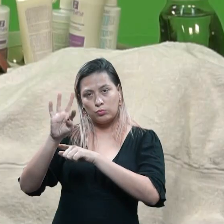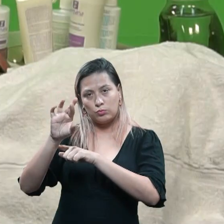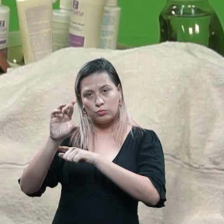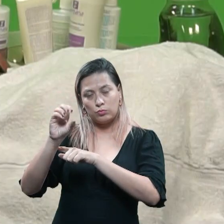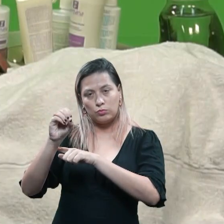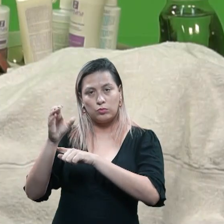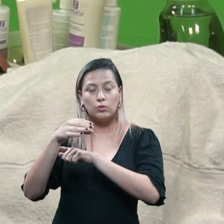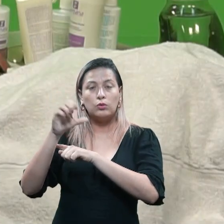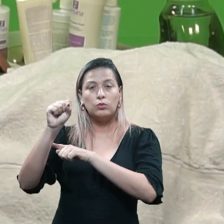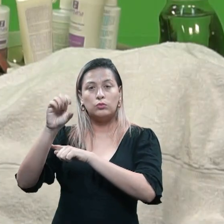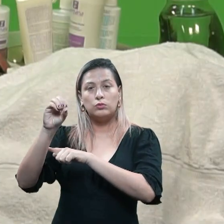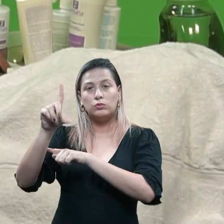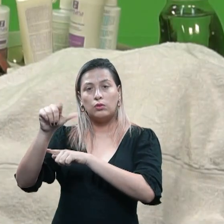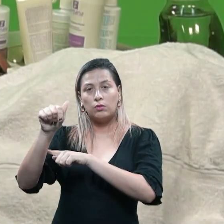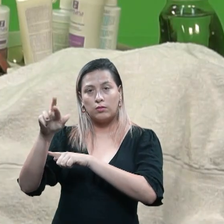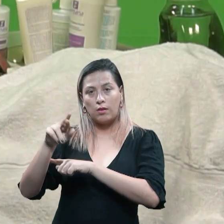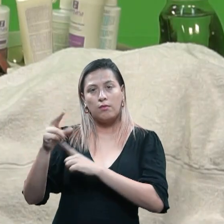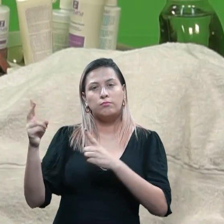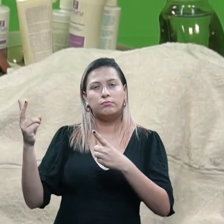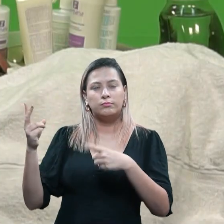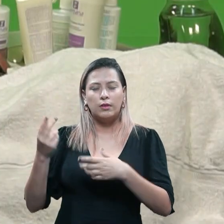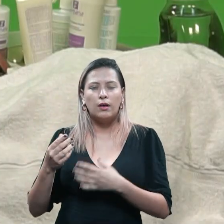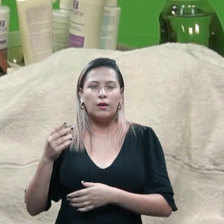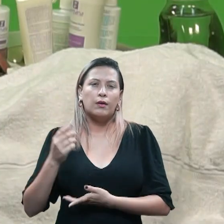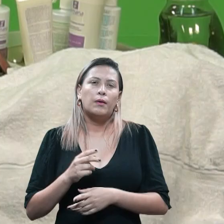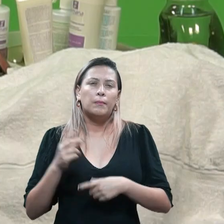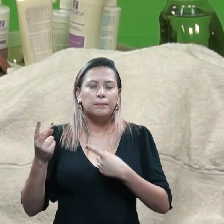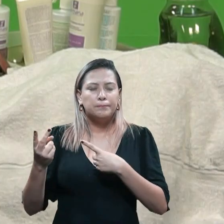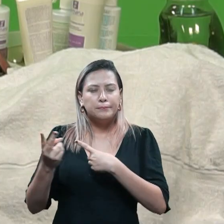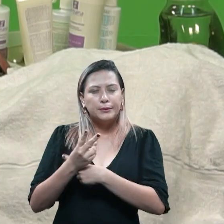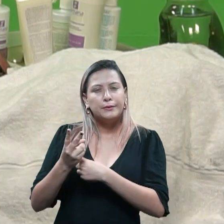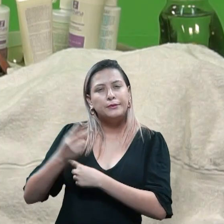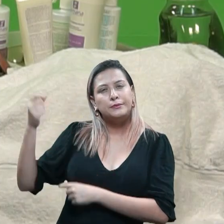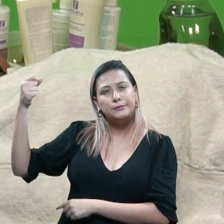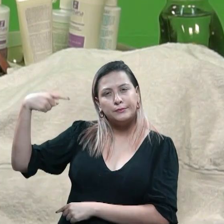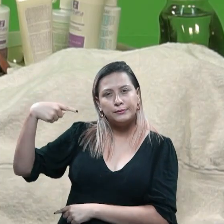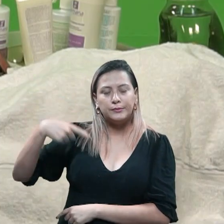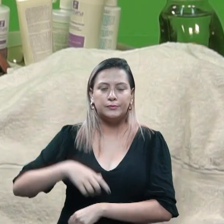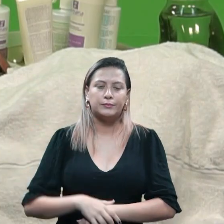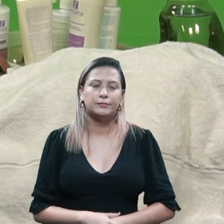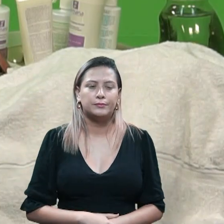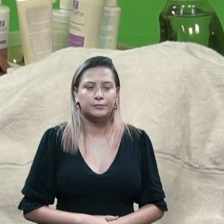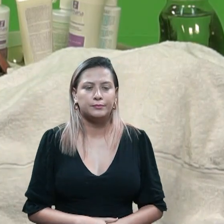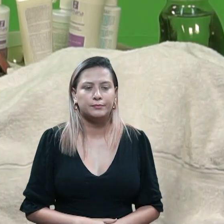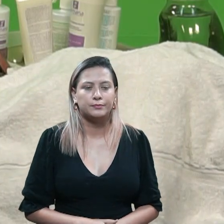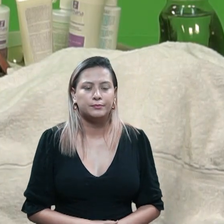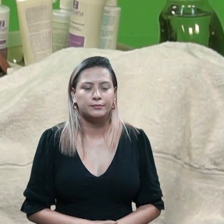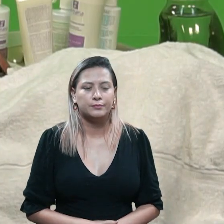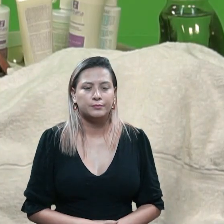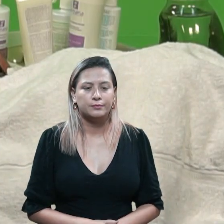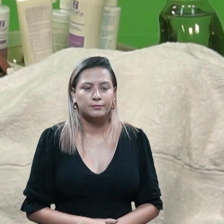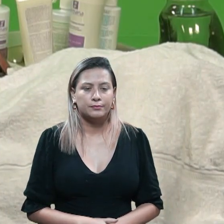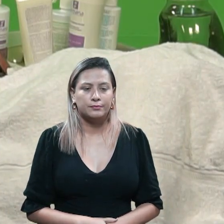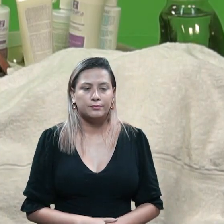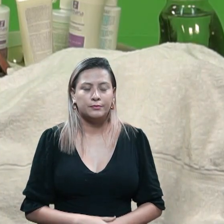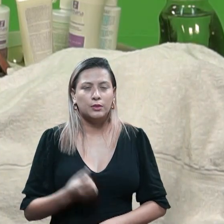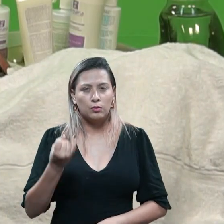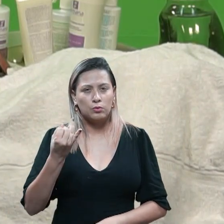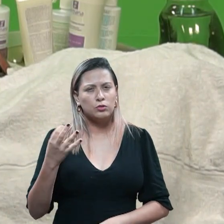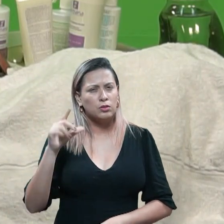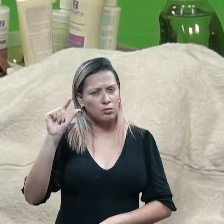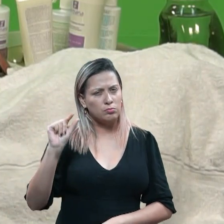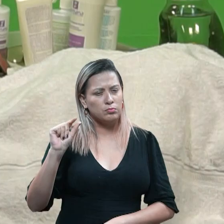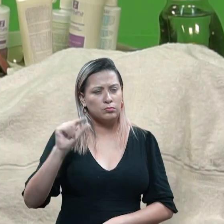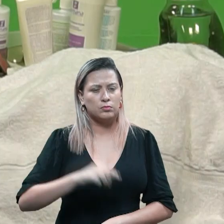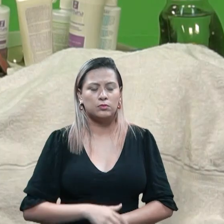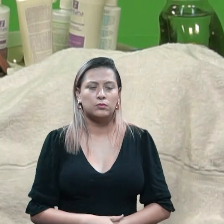produto, certo? Fator 50. a quantidade que a gente aplica é